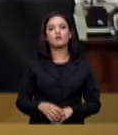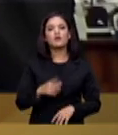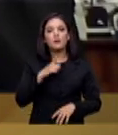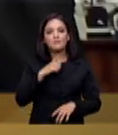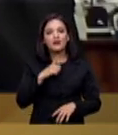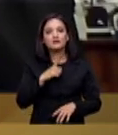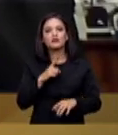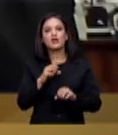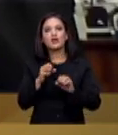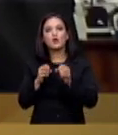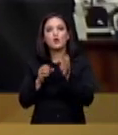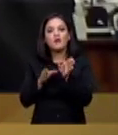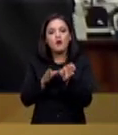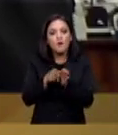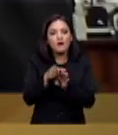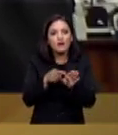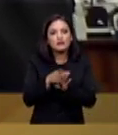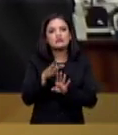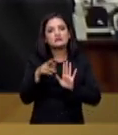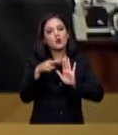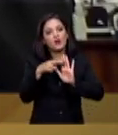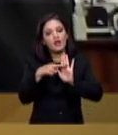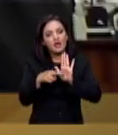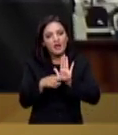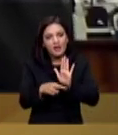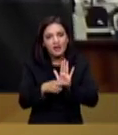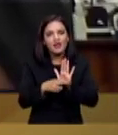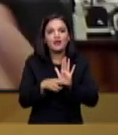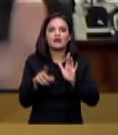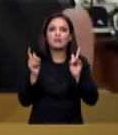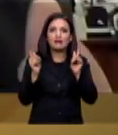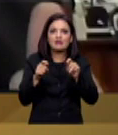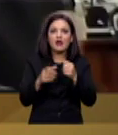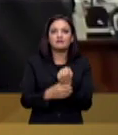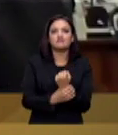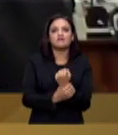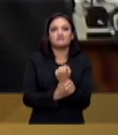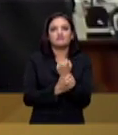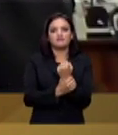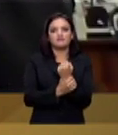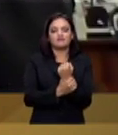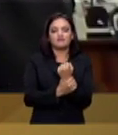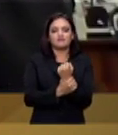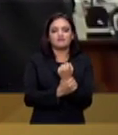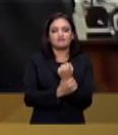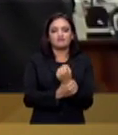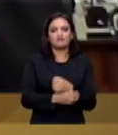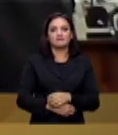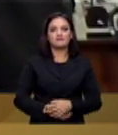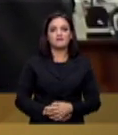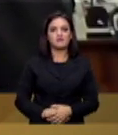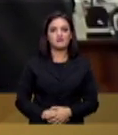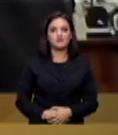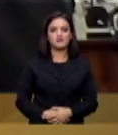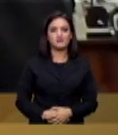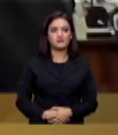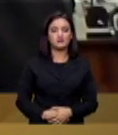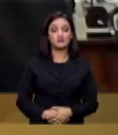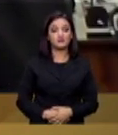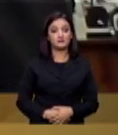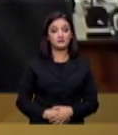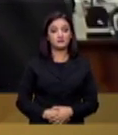orientação mais segura. Mas, de fato, é um caso que, se